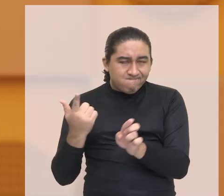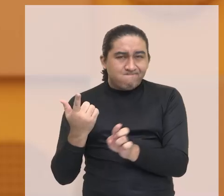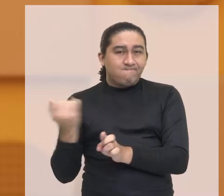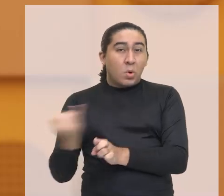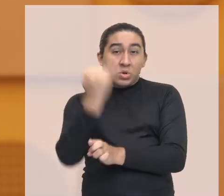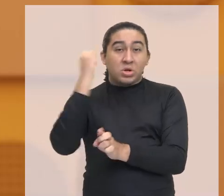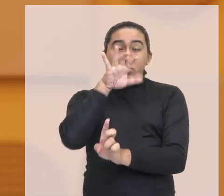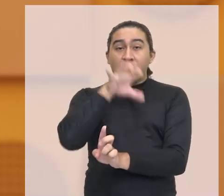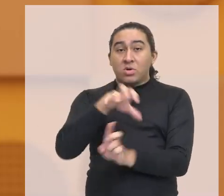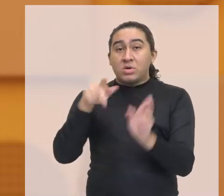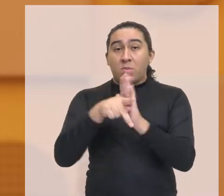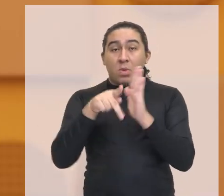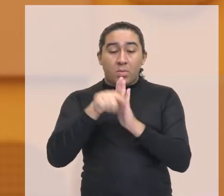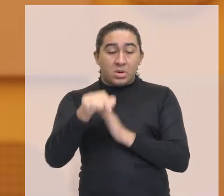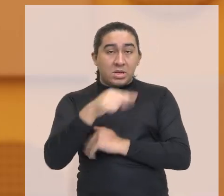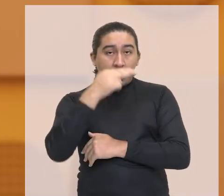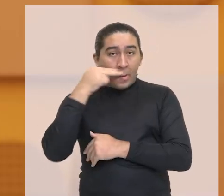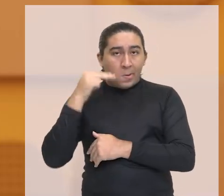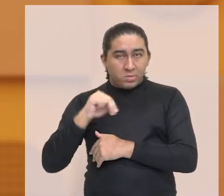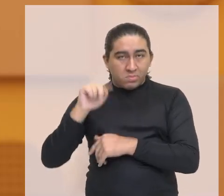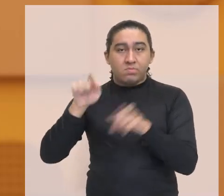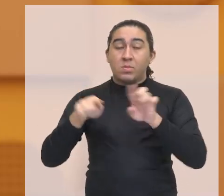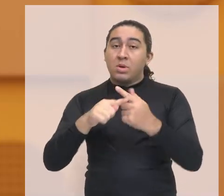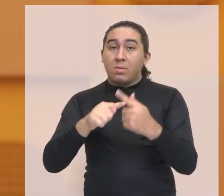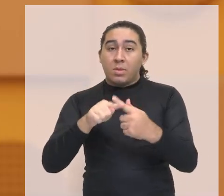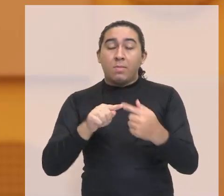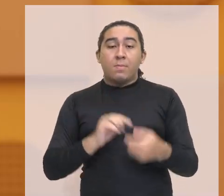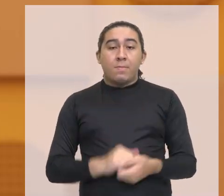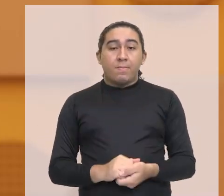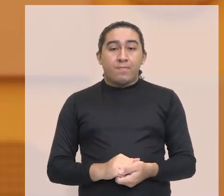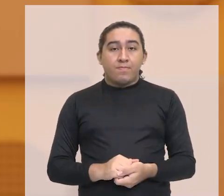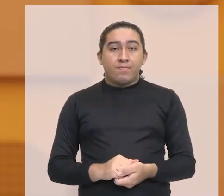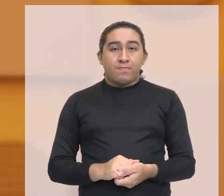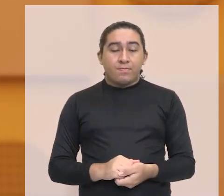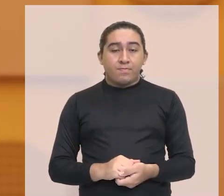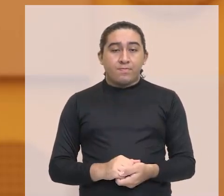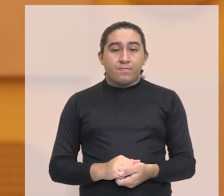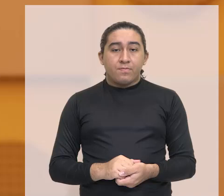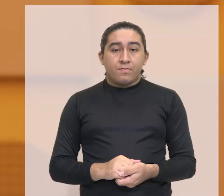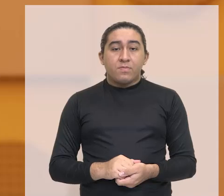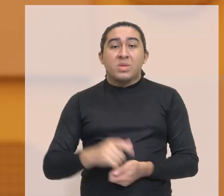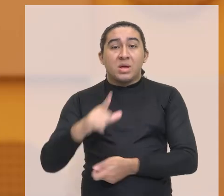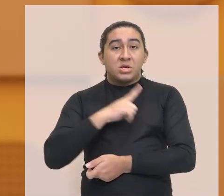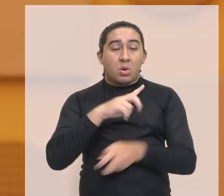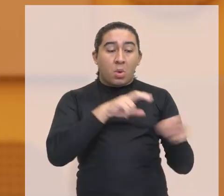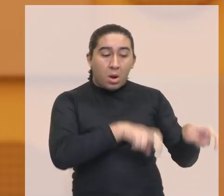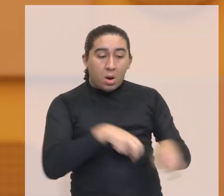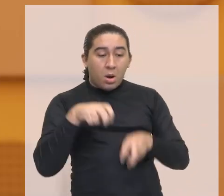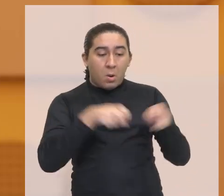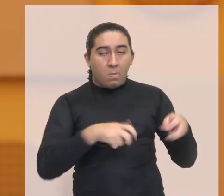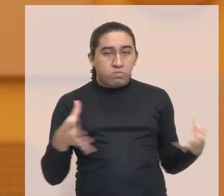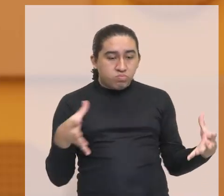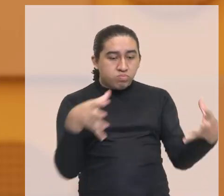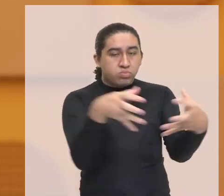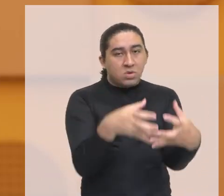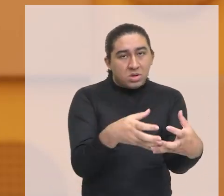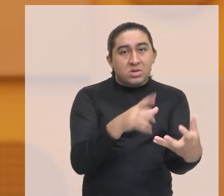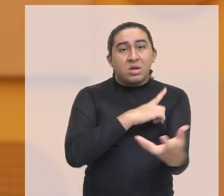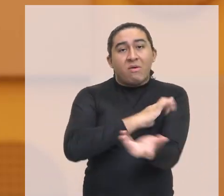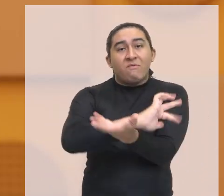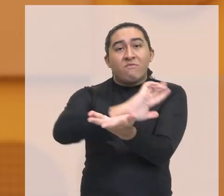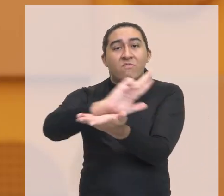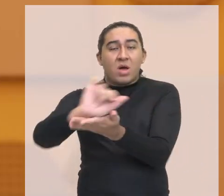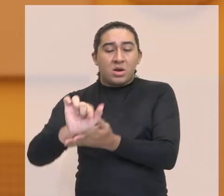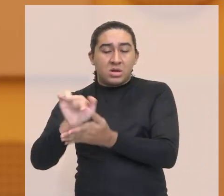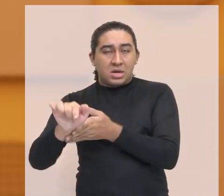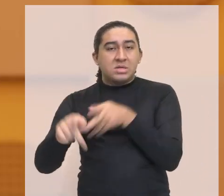no governo do Stalin, haja vista em que houve a chamada coletivização do campo, onde muitos